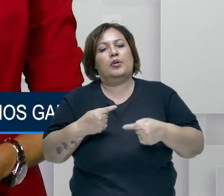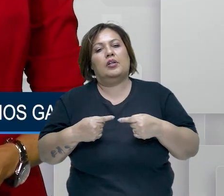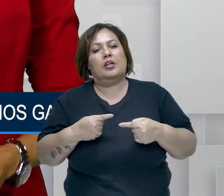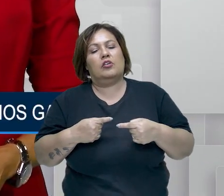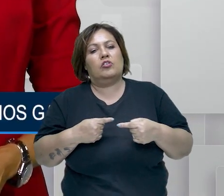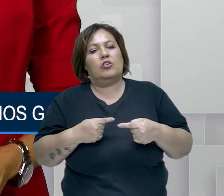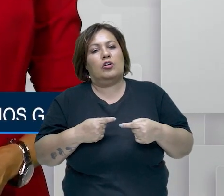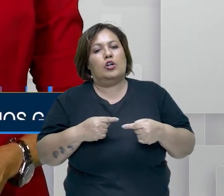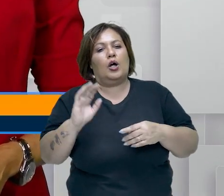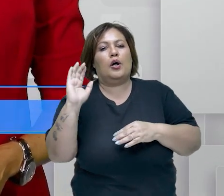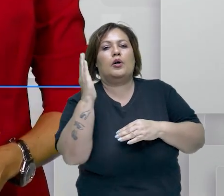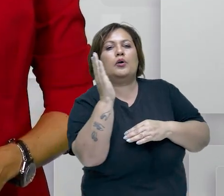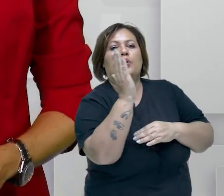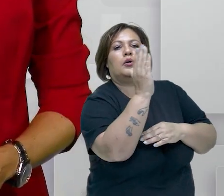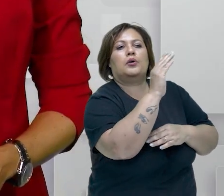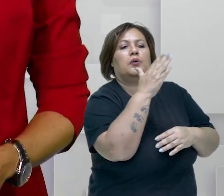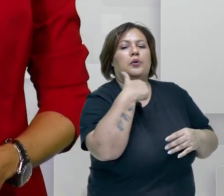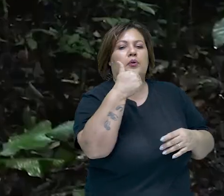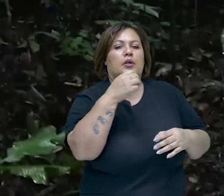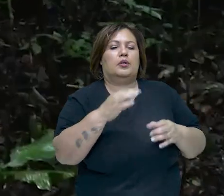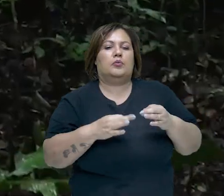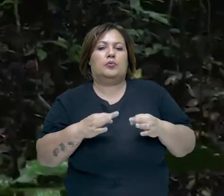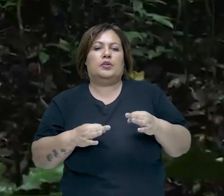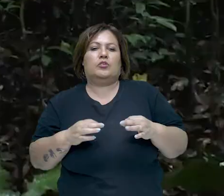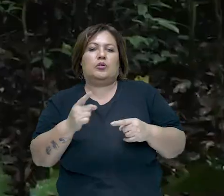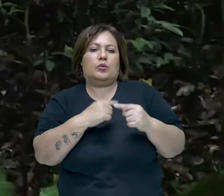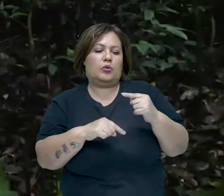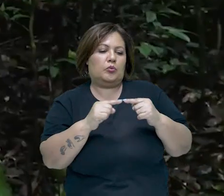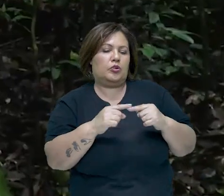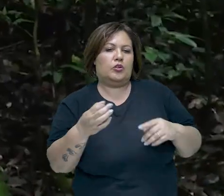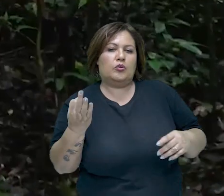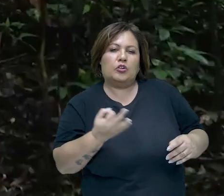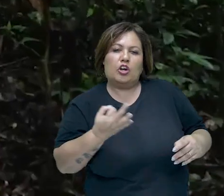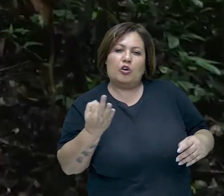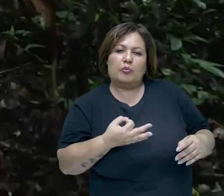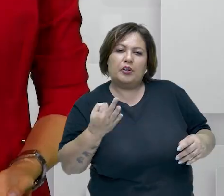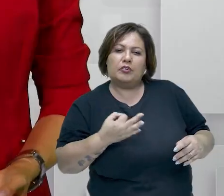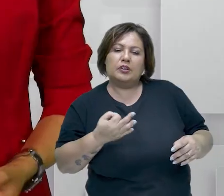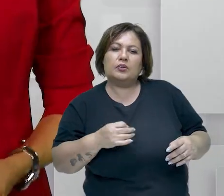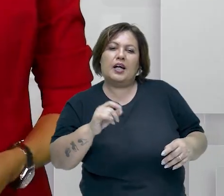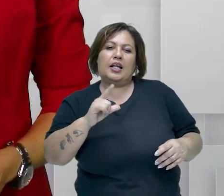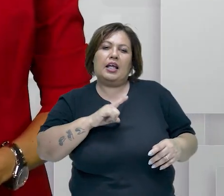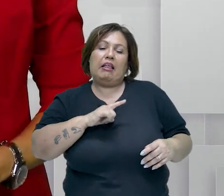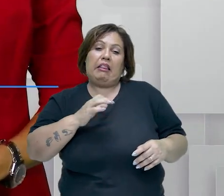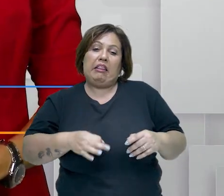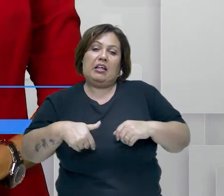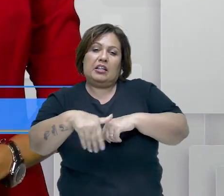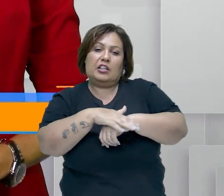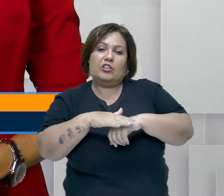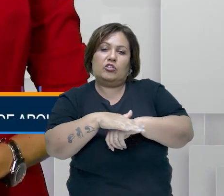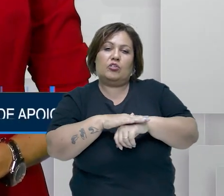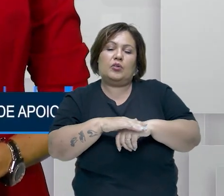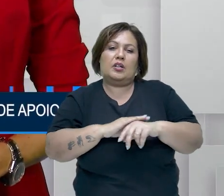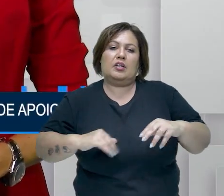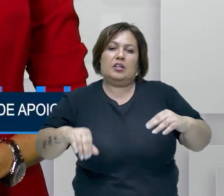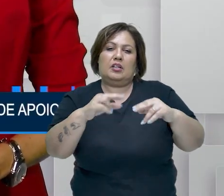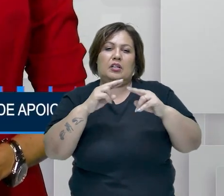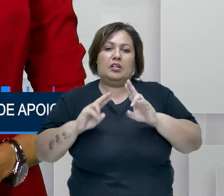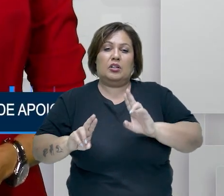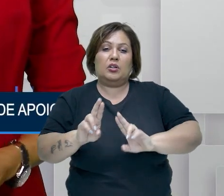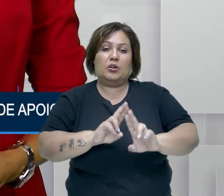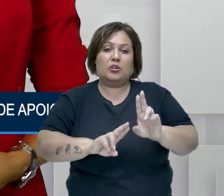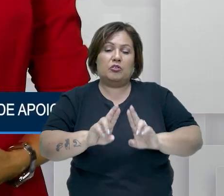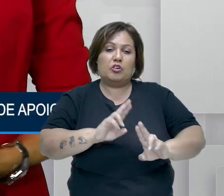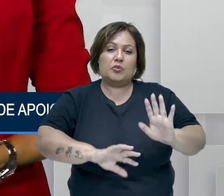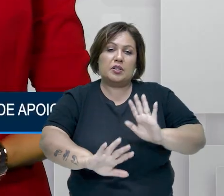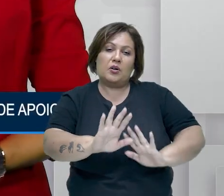de sustentabilidade do Poder Judiciário. Com o objetivo de aprimorar e garantir a efetiva articulação e uniformização de